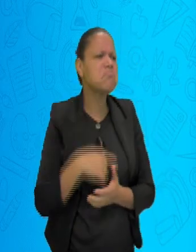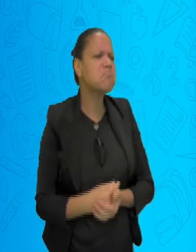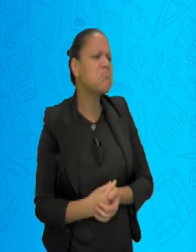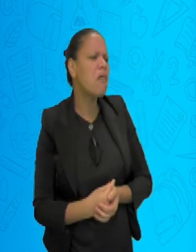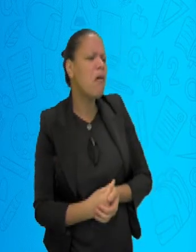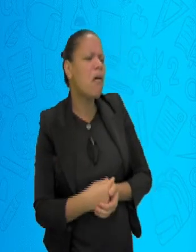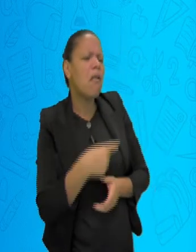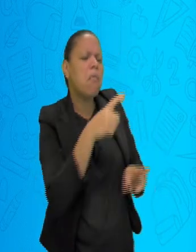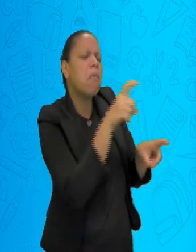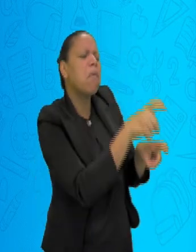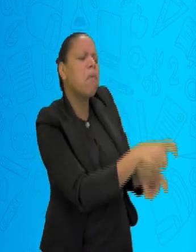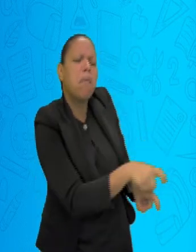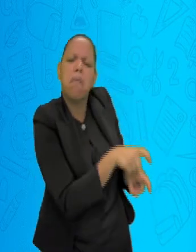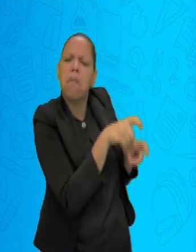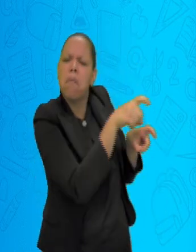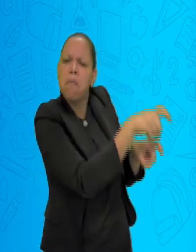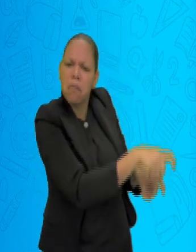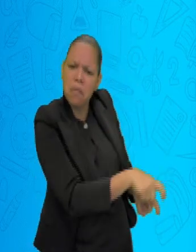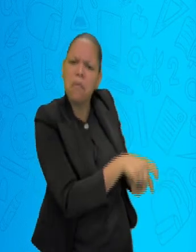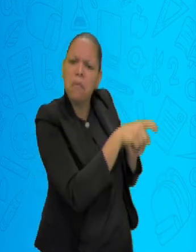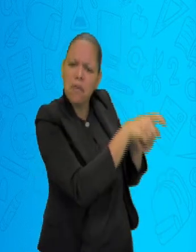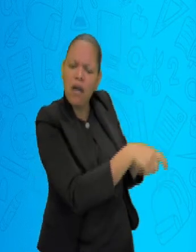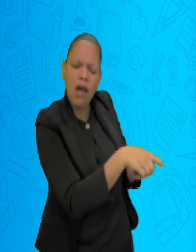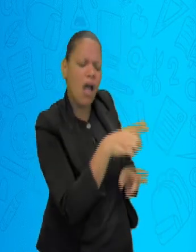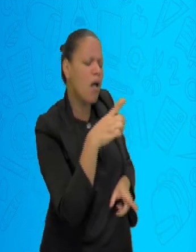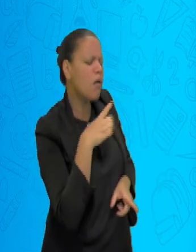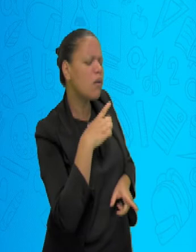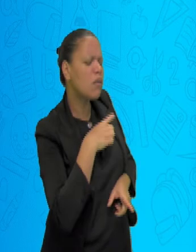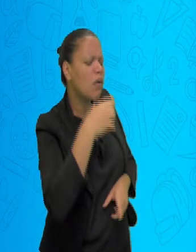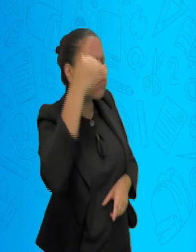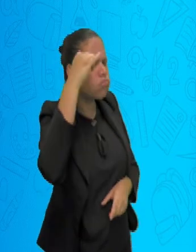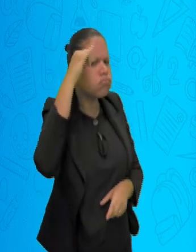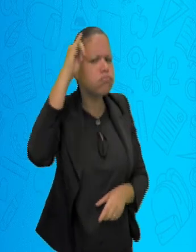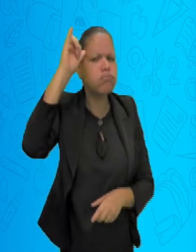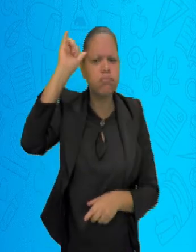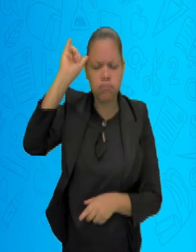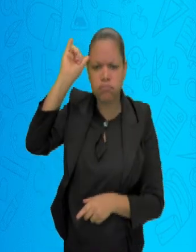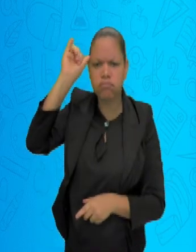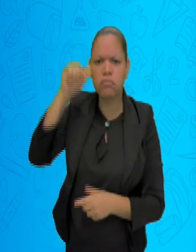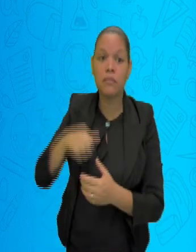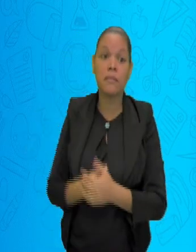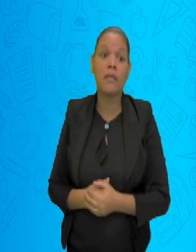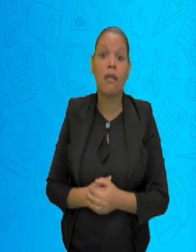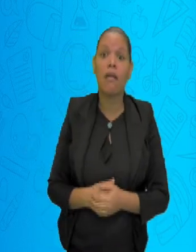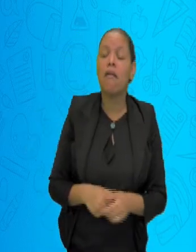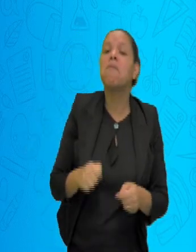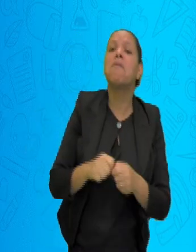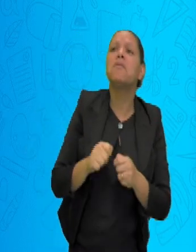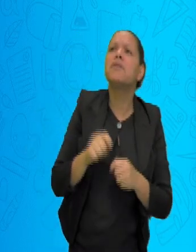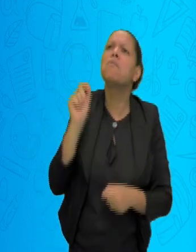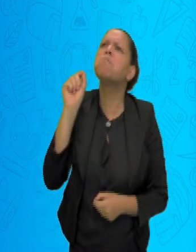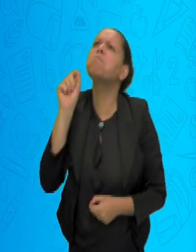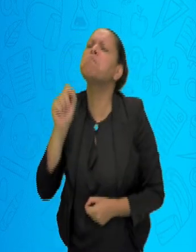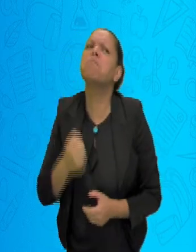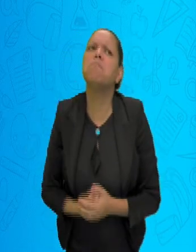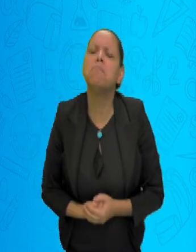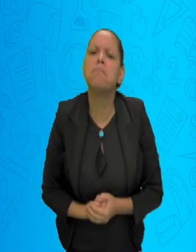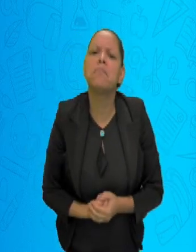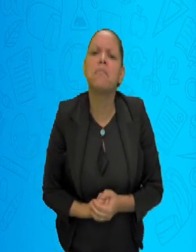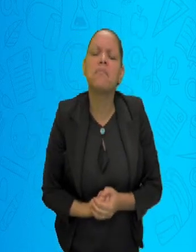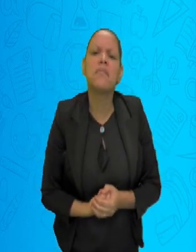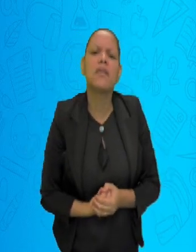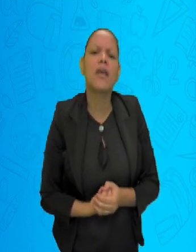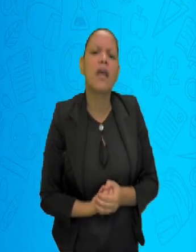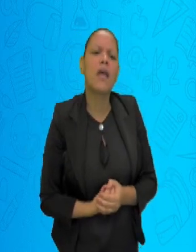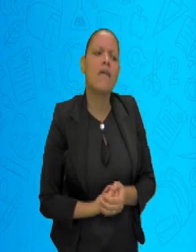E aí ele vai fazer o quê? Ele vai fazer durante o ano a extração do leite. Então, toda